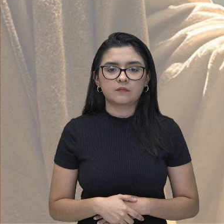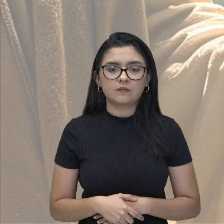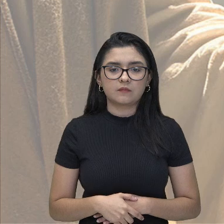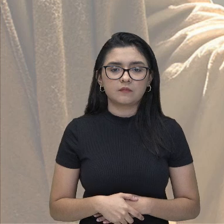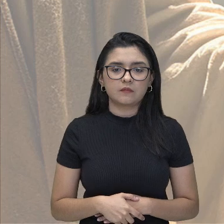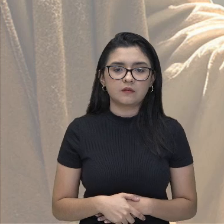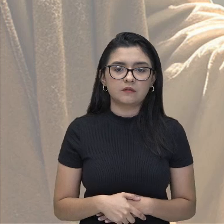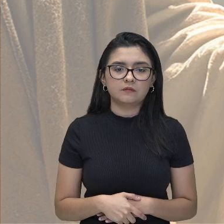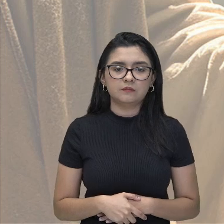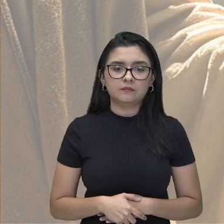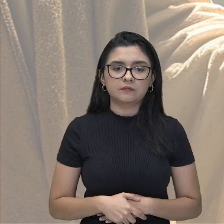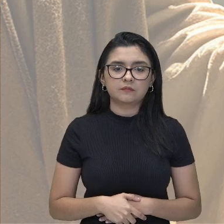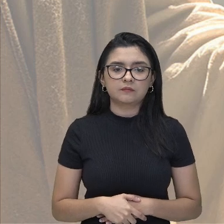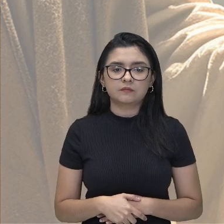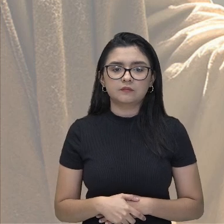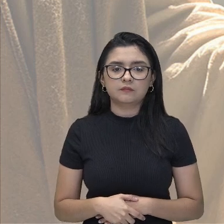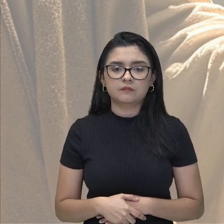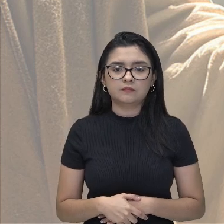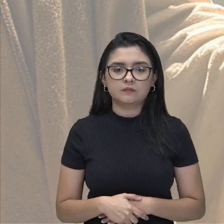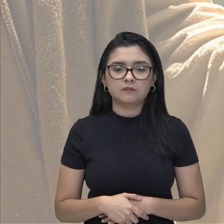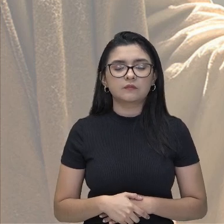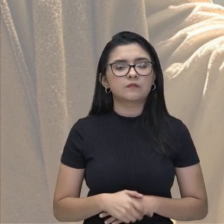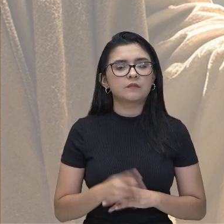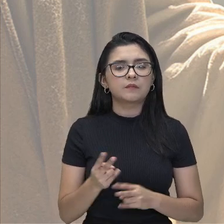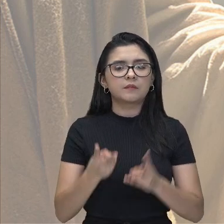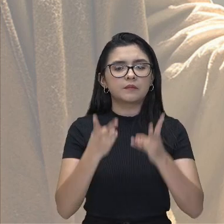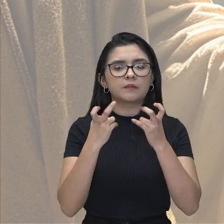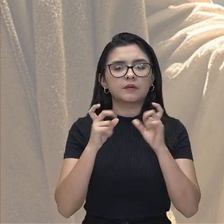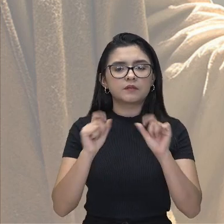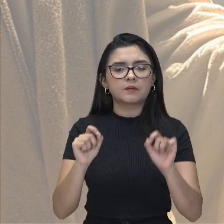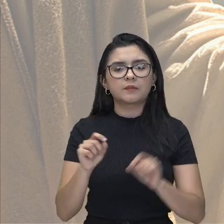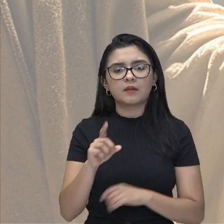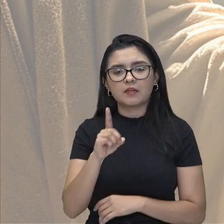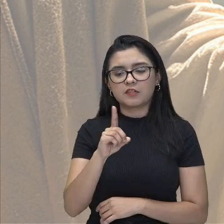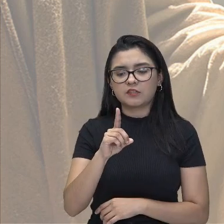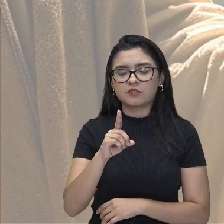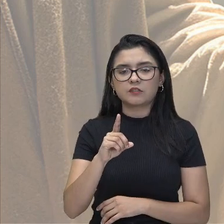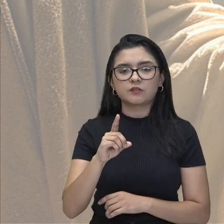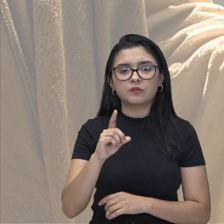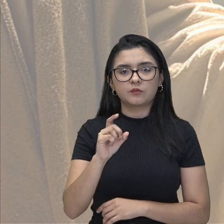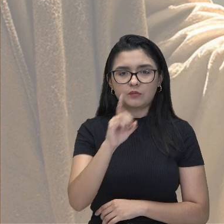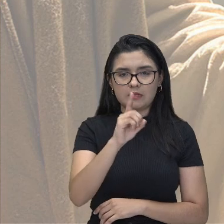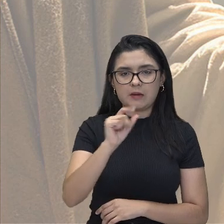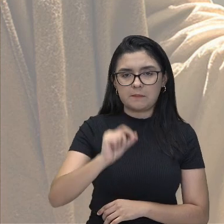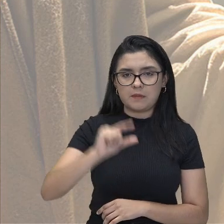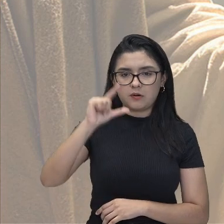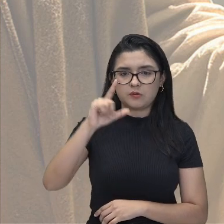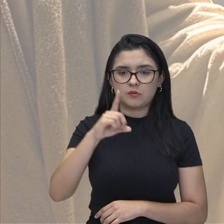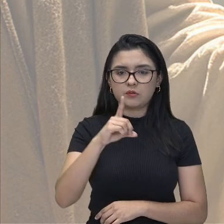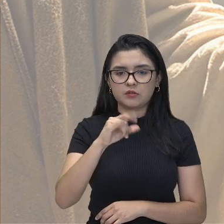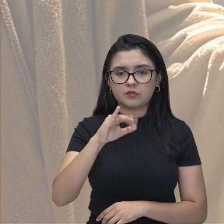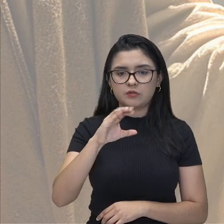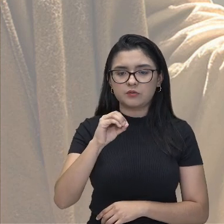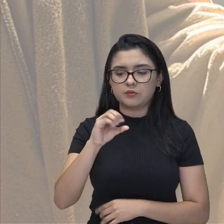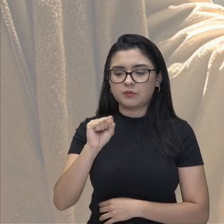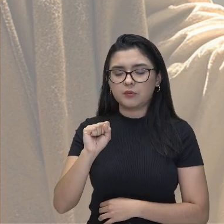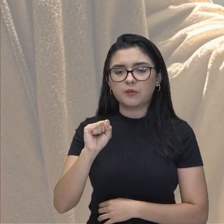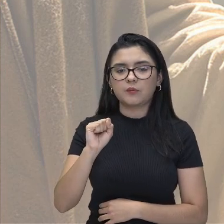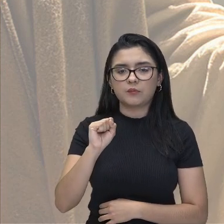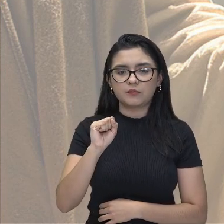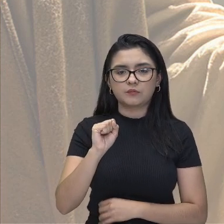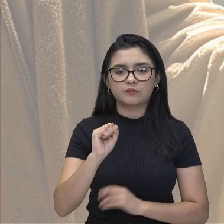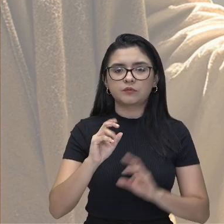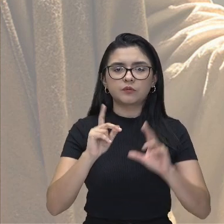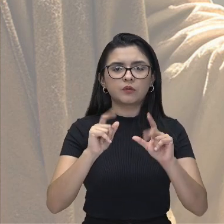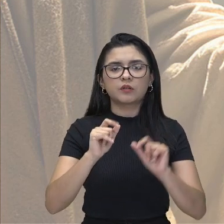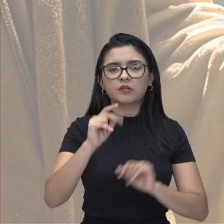domic de con maiúsculo certo dentro de toda a história